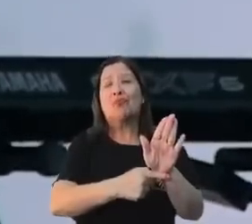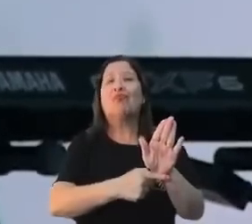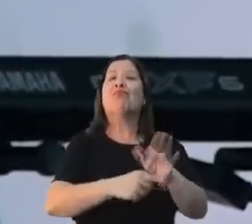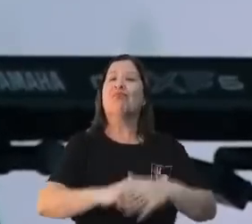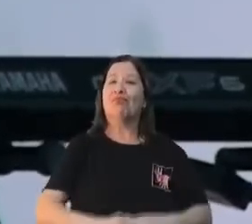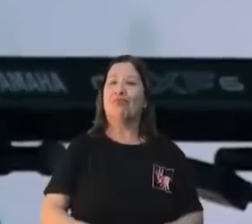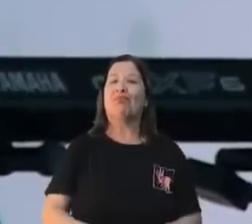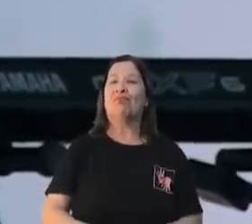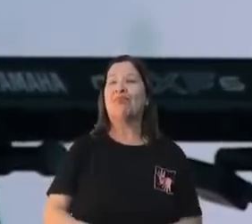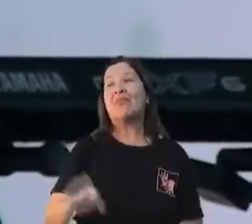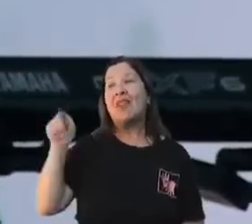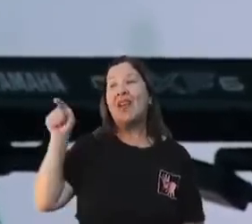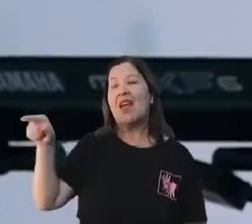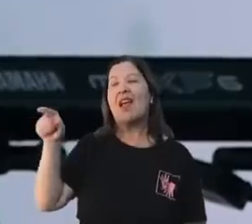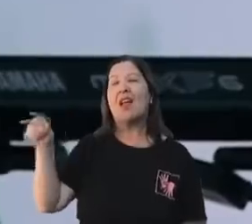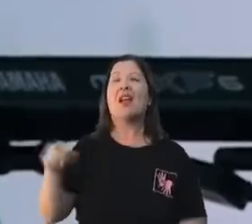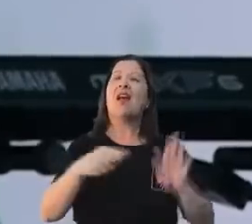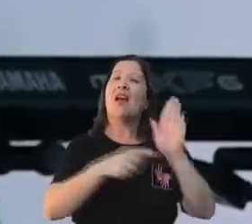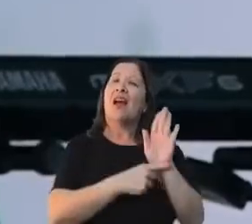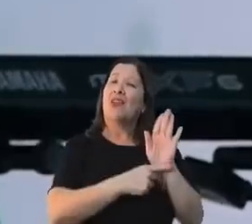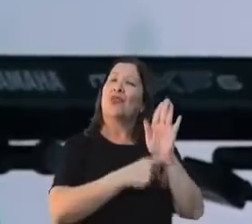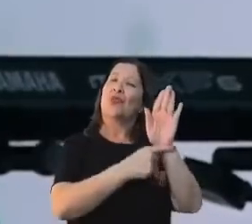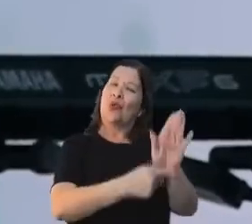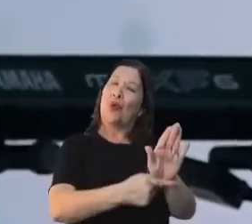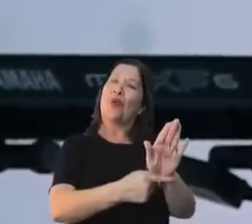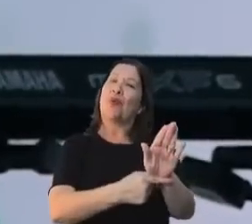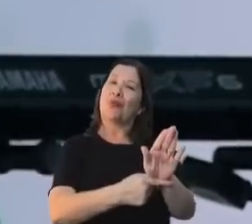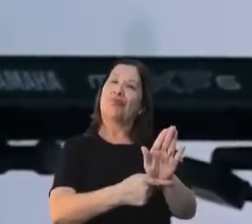Ela fez o que pôde.